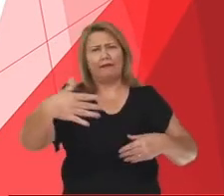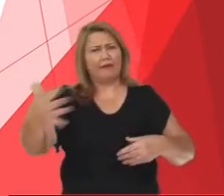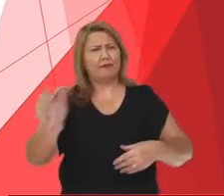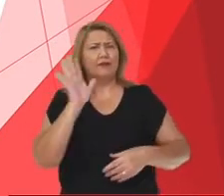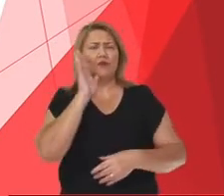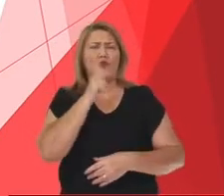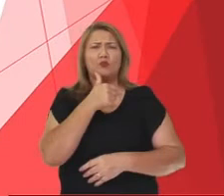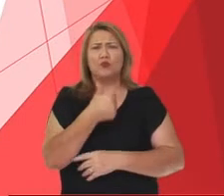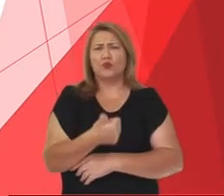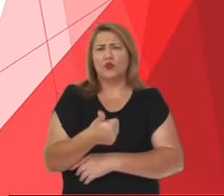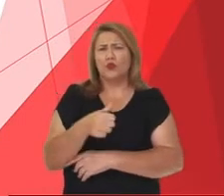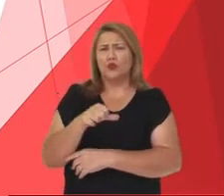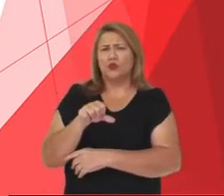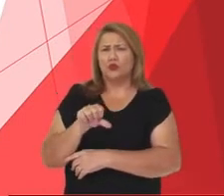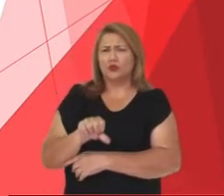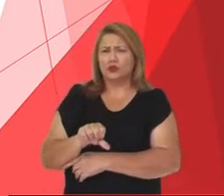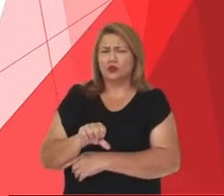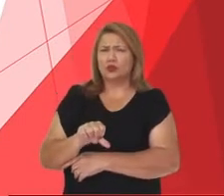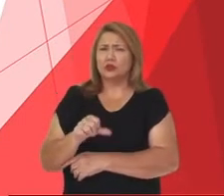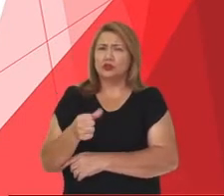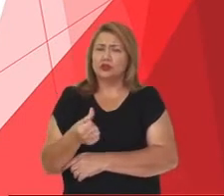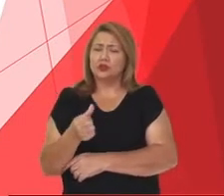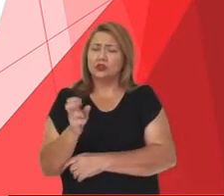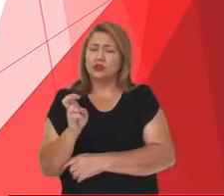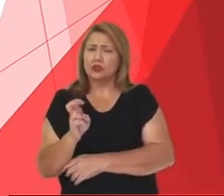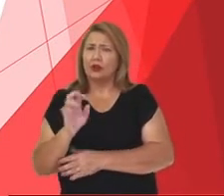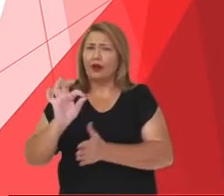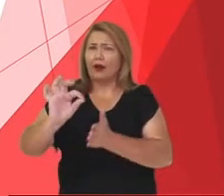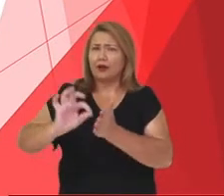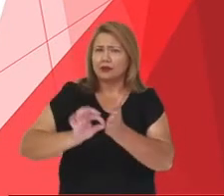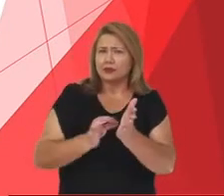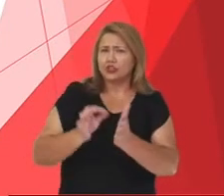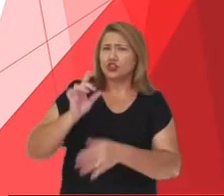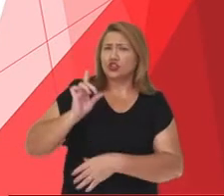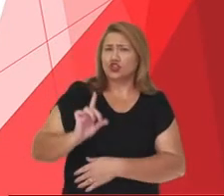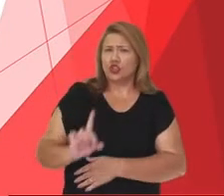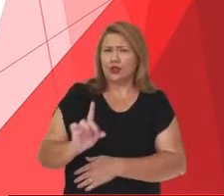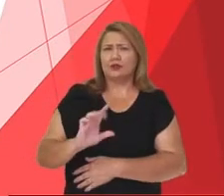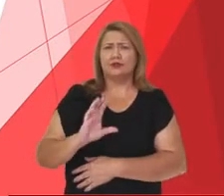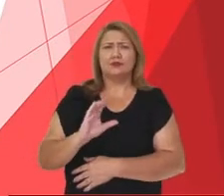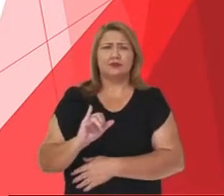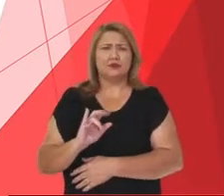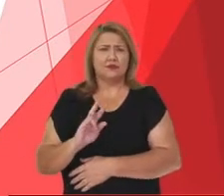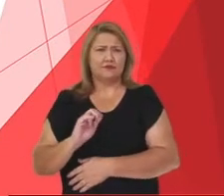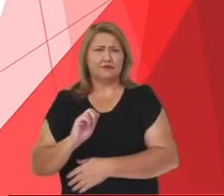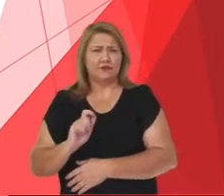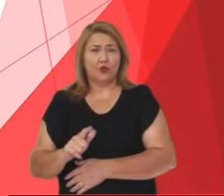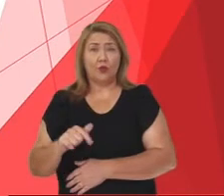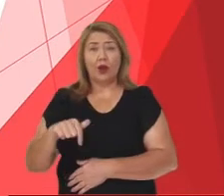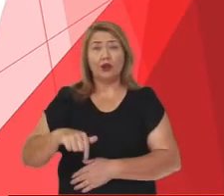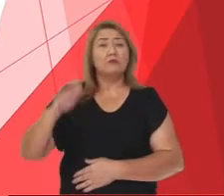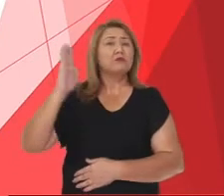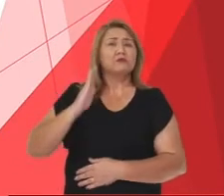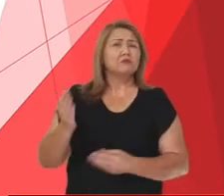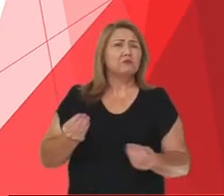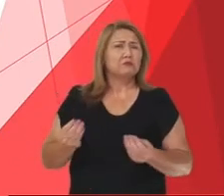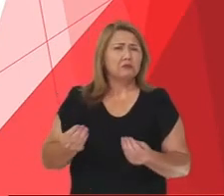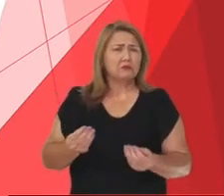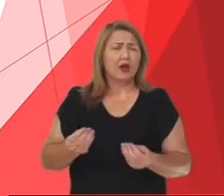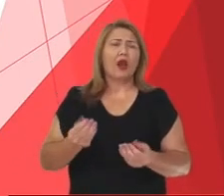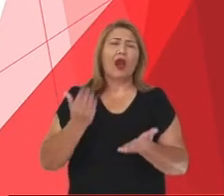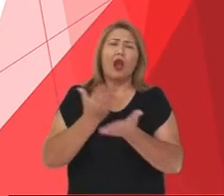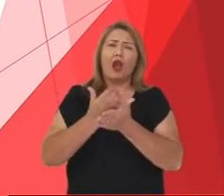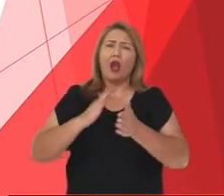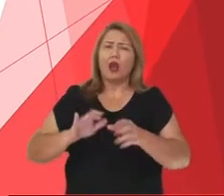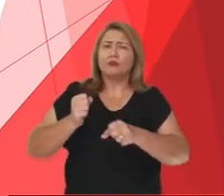em 1965, com a assinatura da Lei dos Direitos Civis. O Brasil vai ter a sua abolição da escravatura